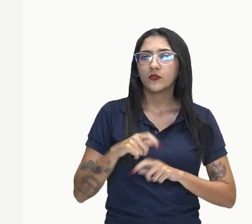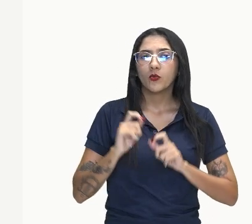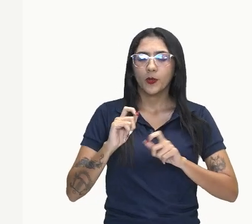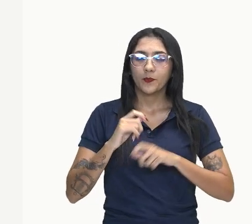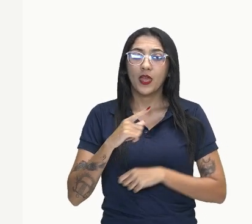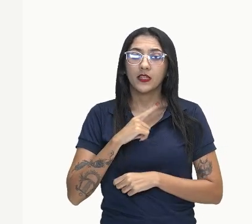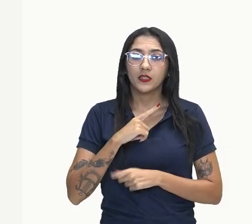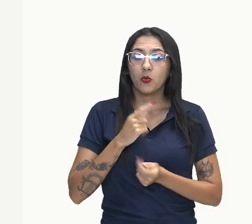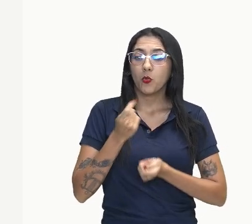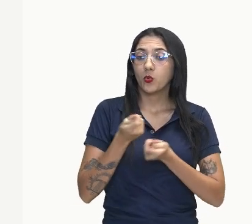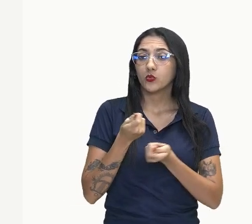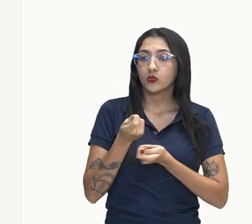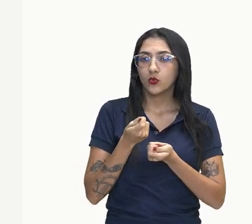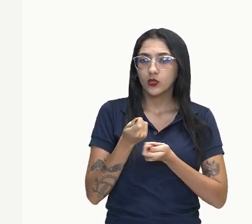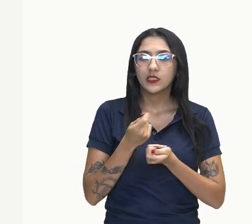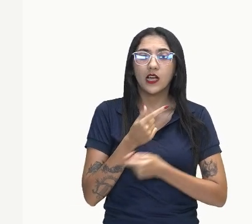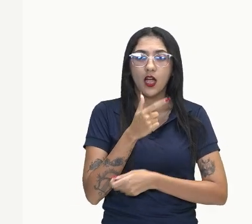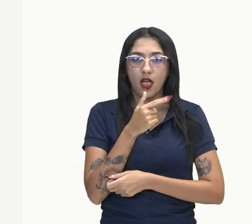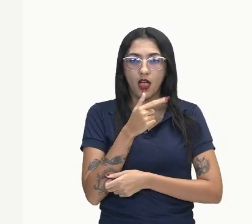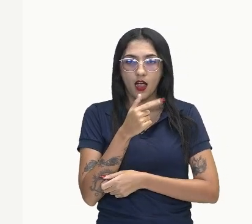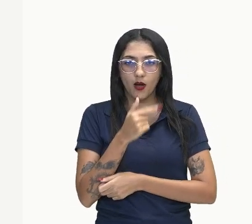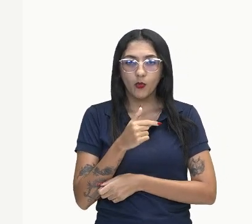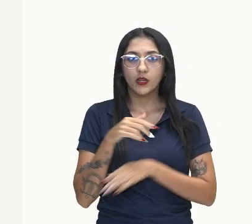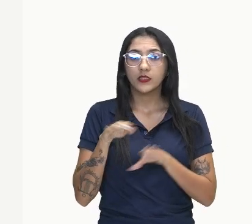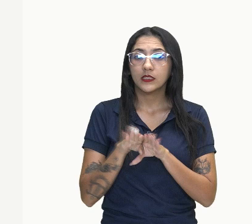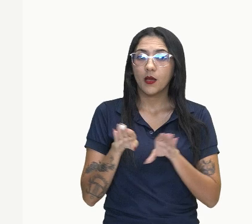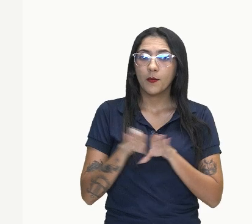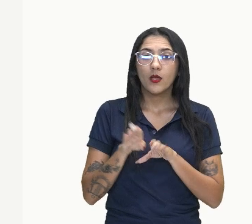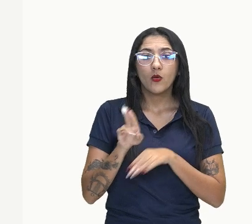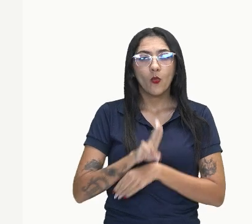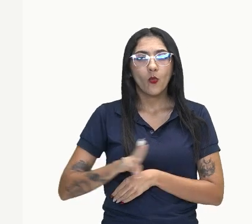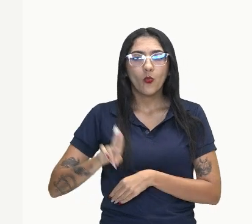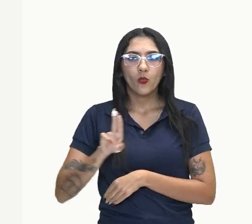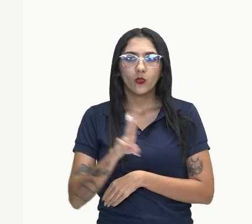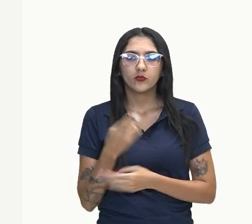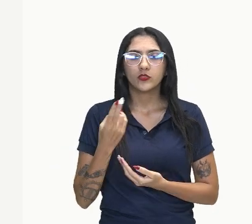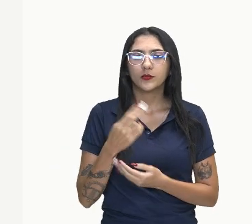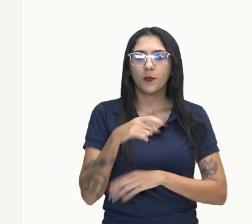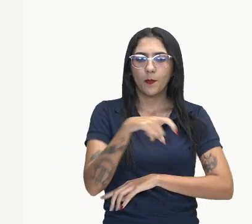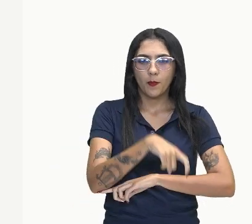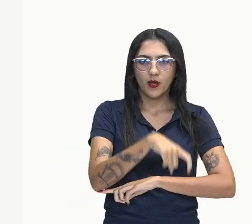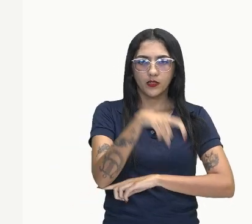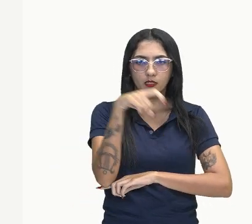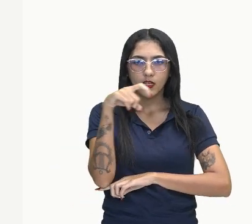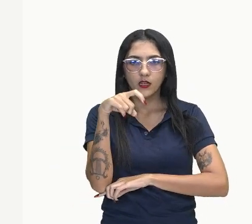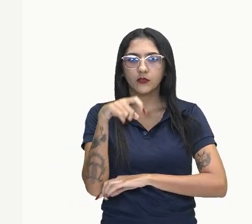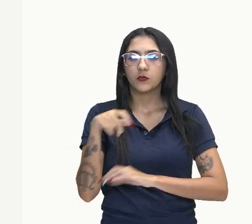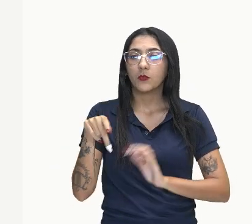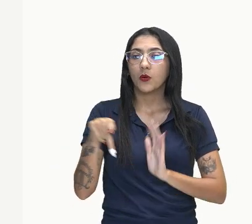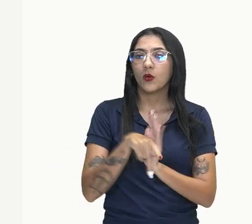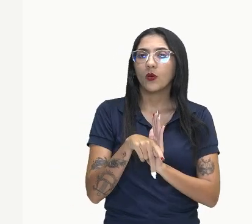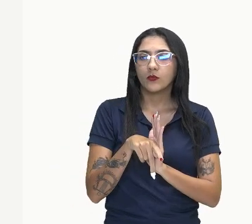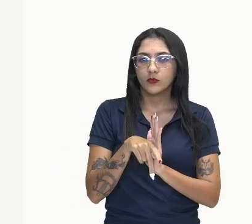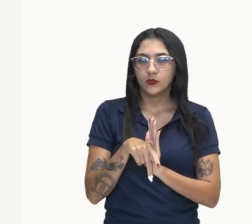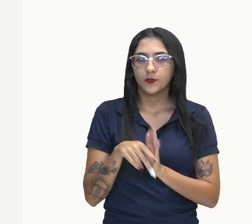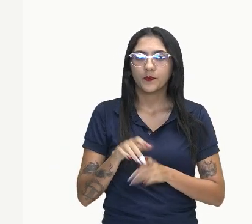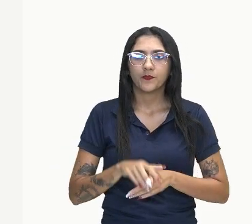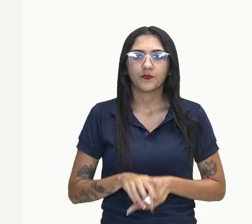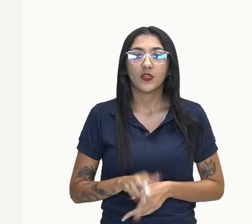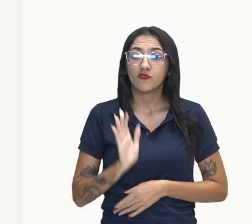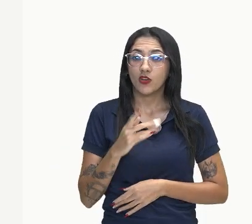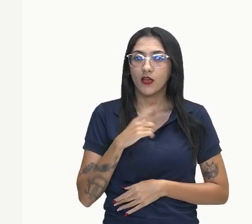irrigação controlada e o uso de maquinários agrícolas. Olha só, já utiliza um